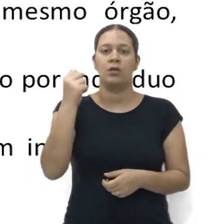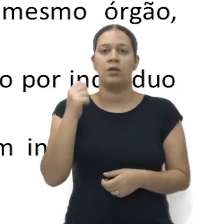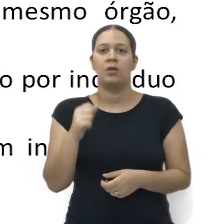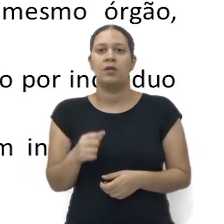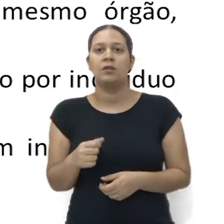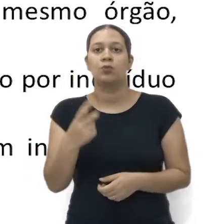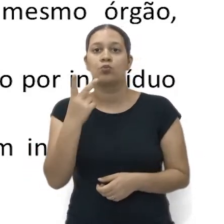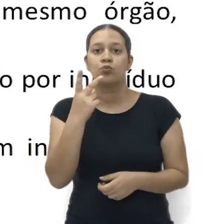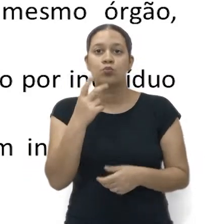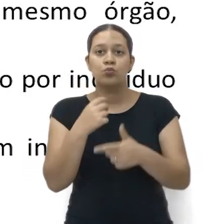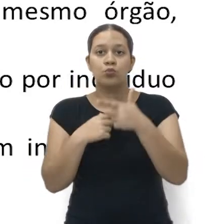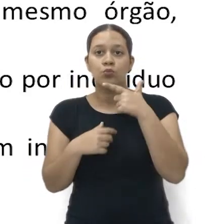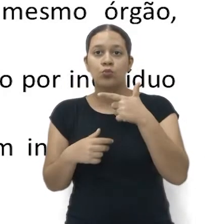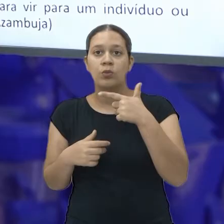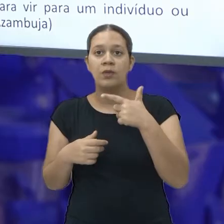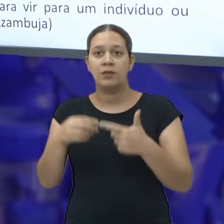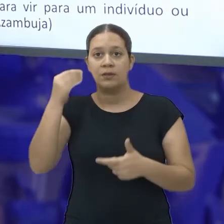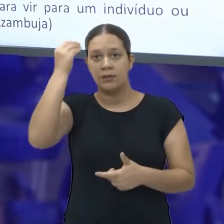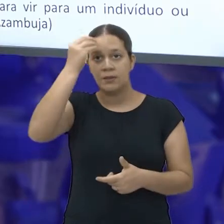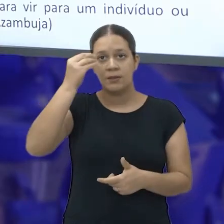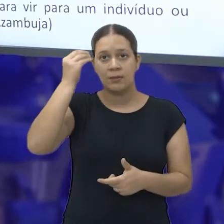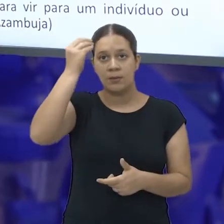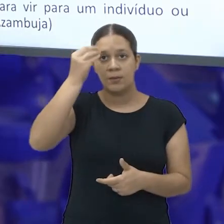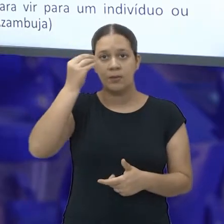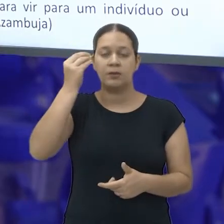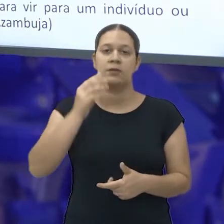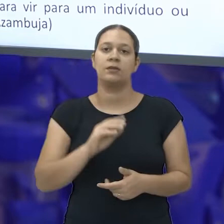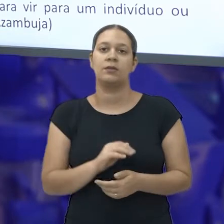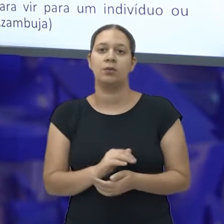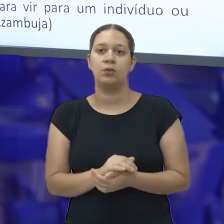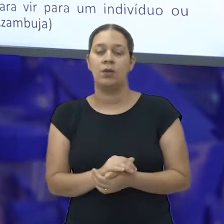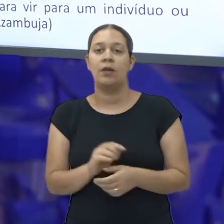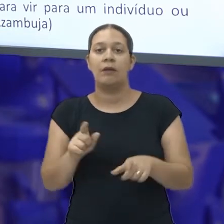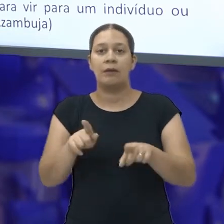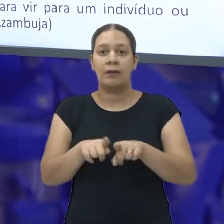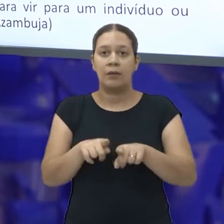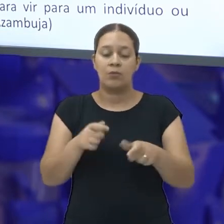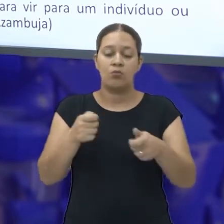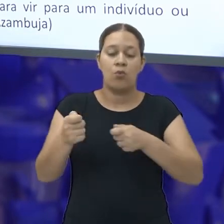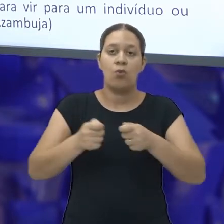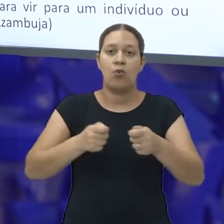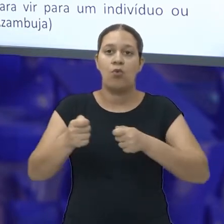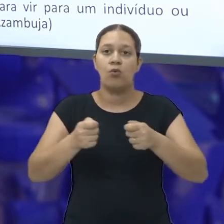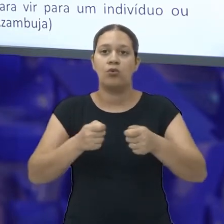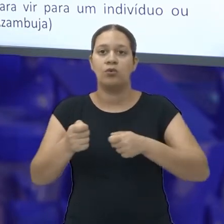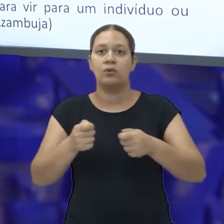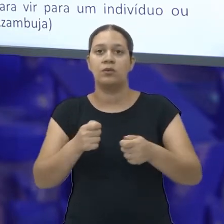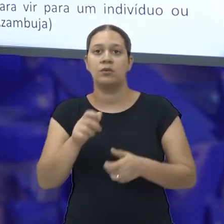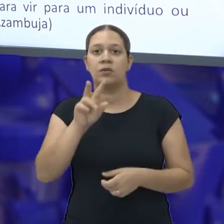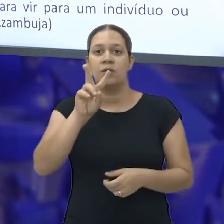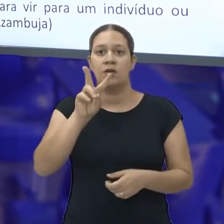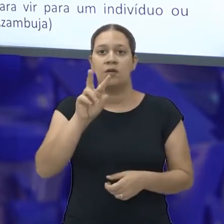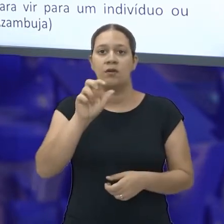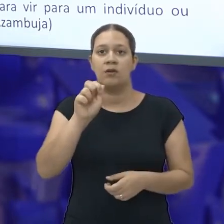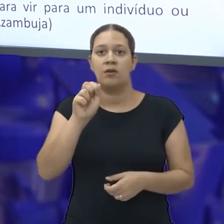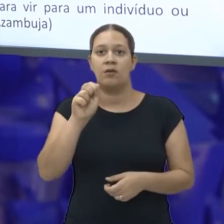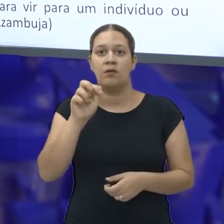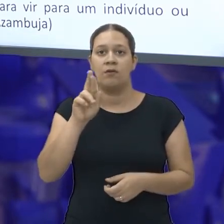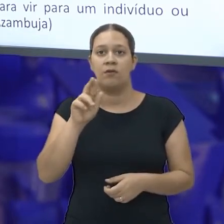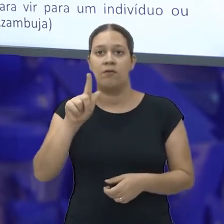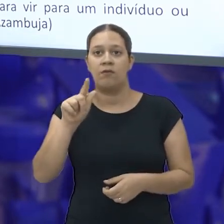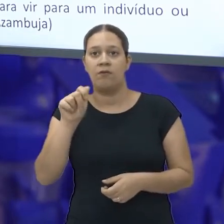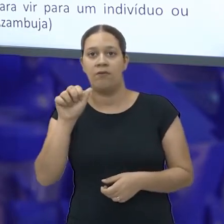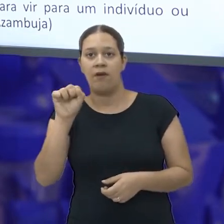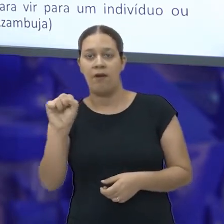duas experiências ditatoriais. Nós temos a ditadura de Vargas, de 1937